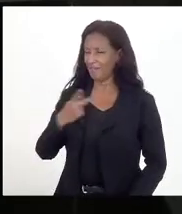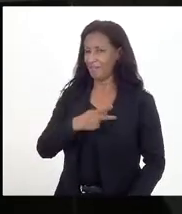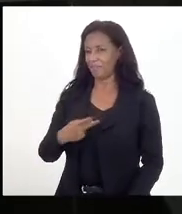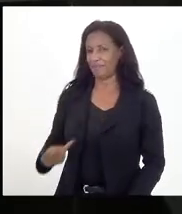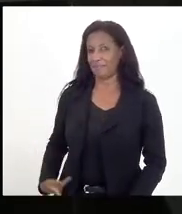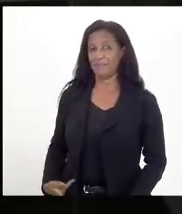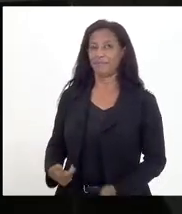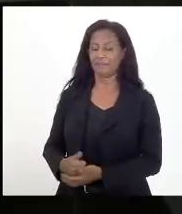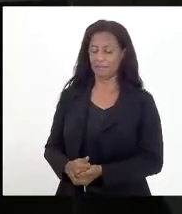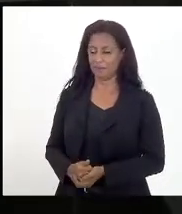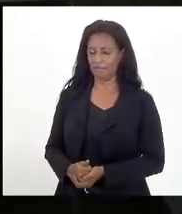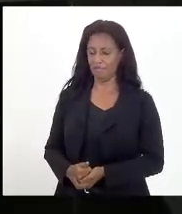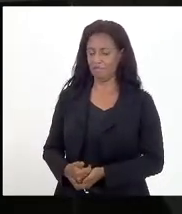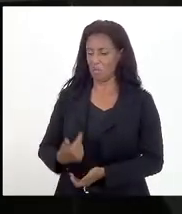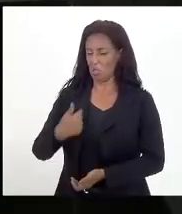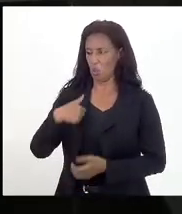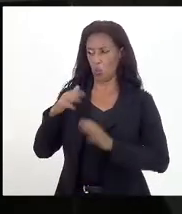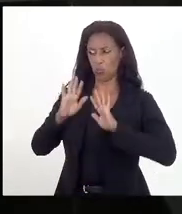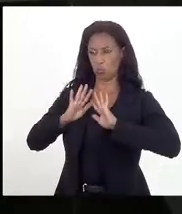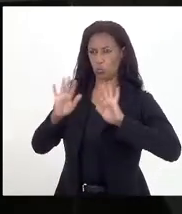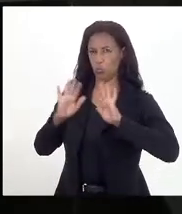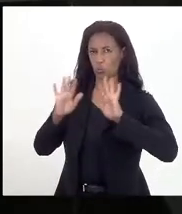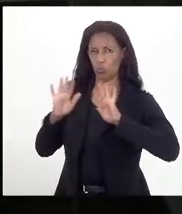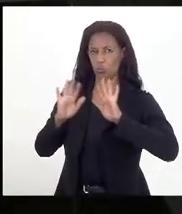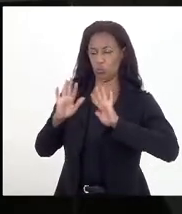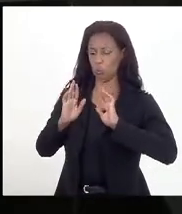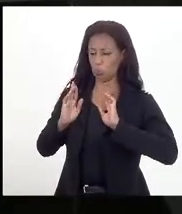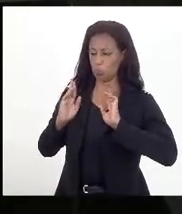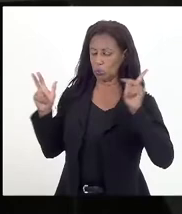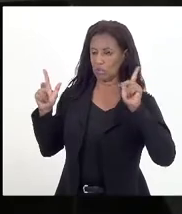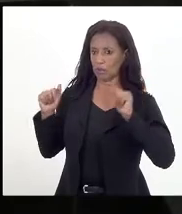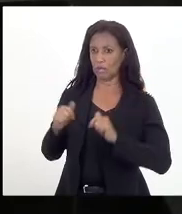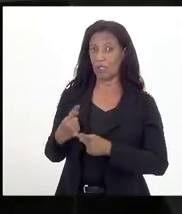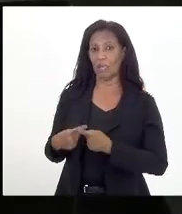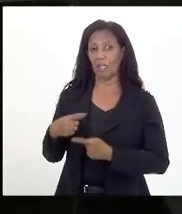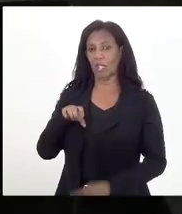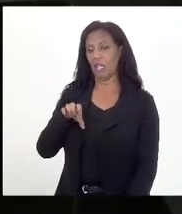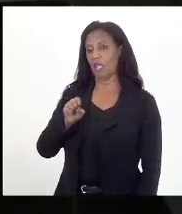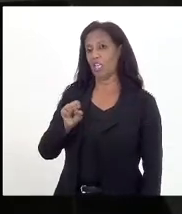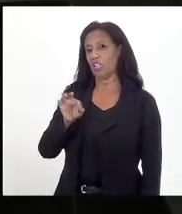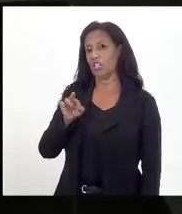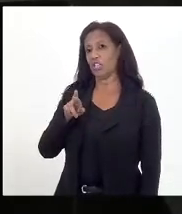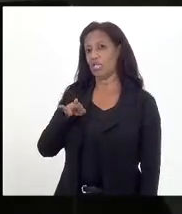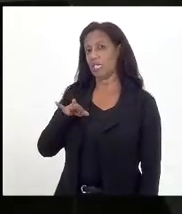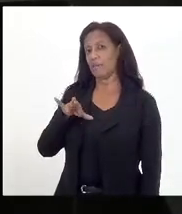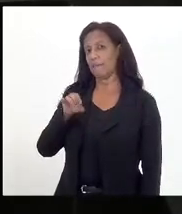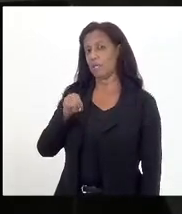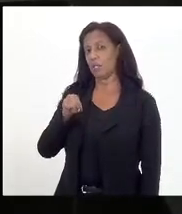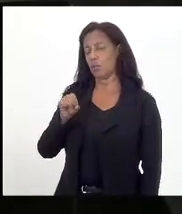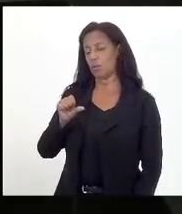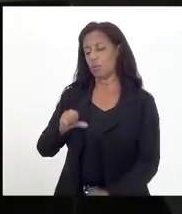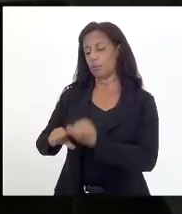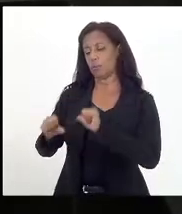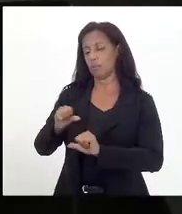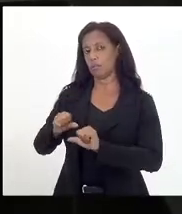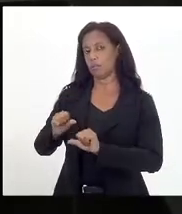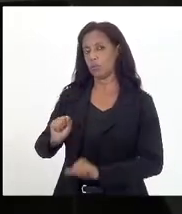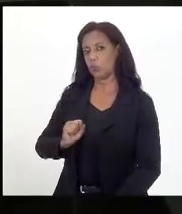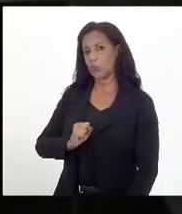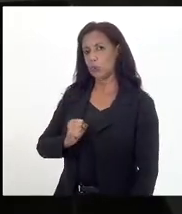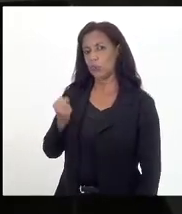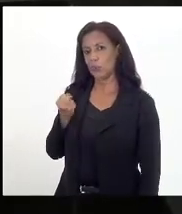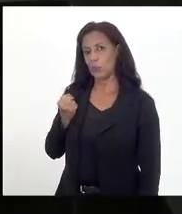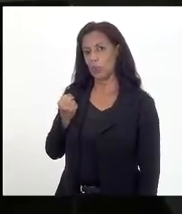não sou um extremista E é porque os extremismos levam ao ódio eu